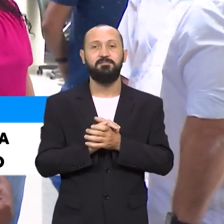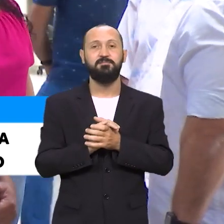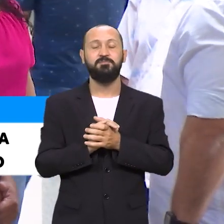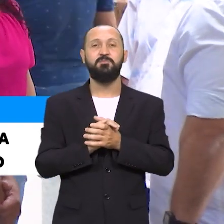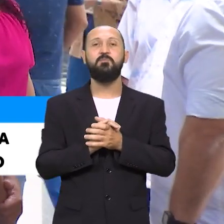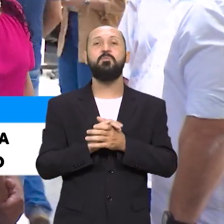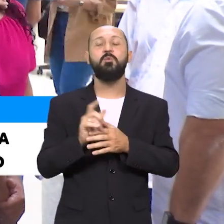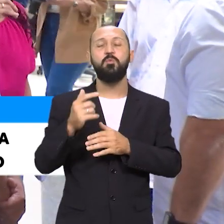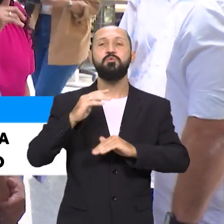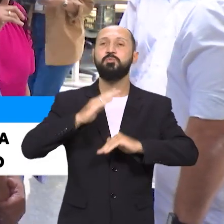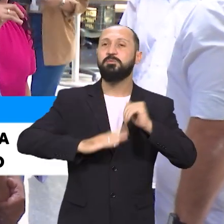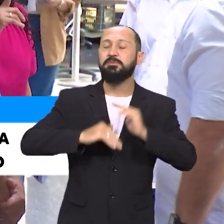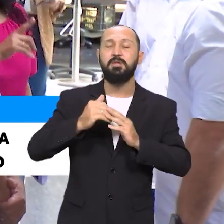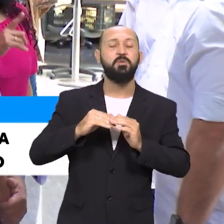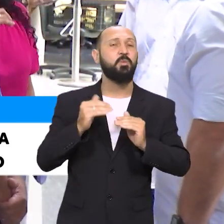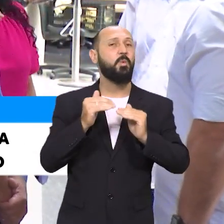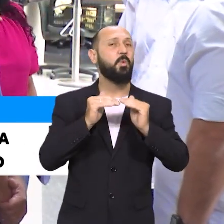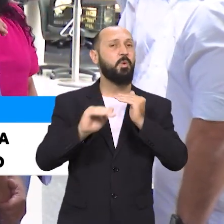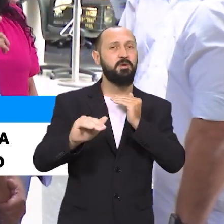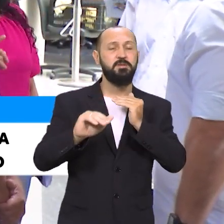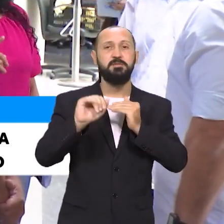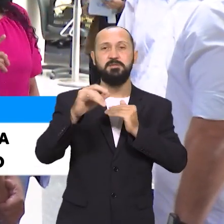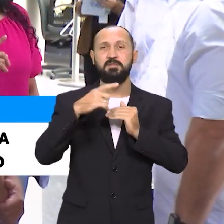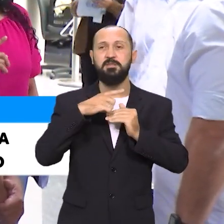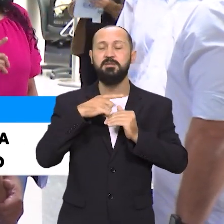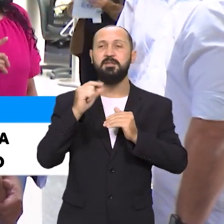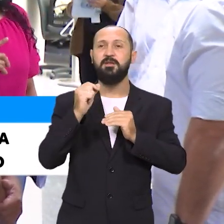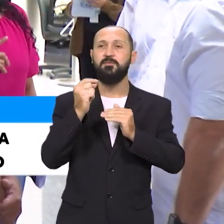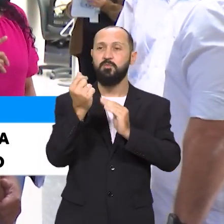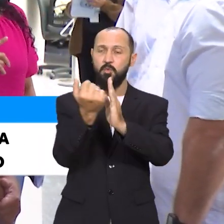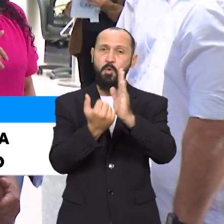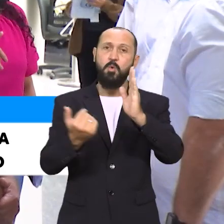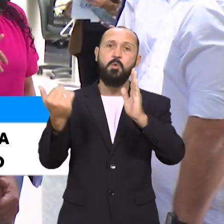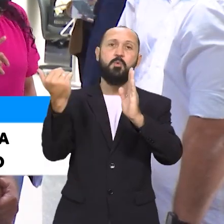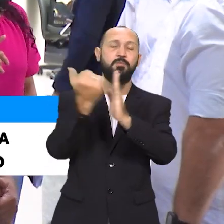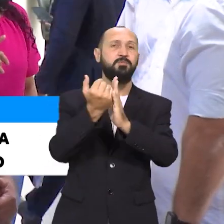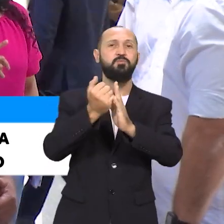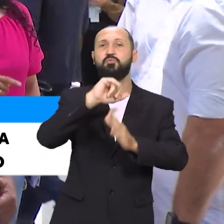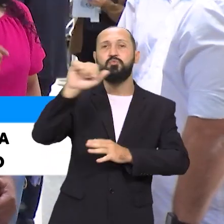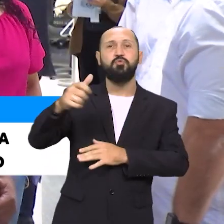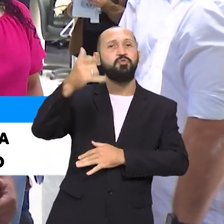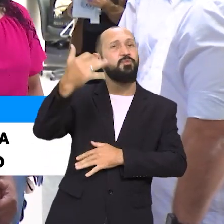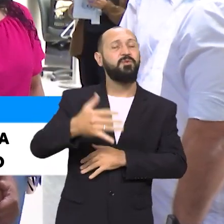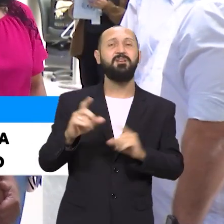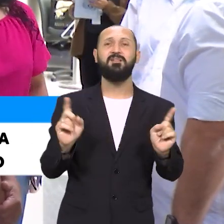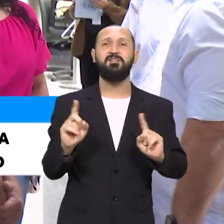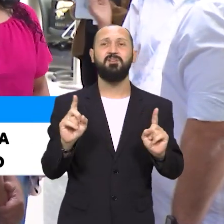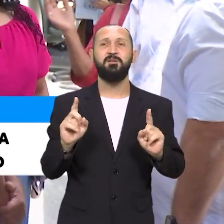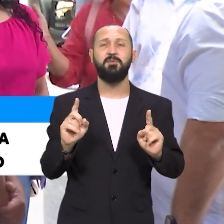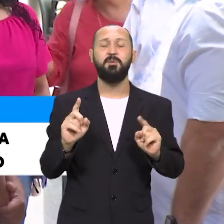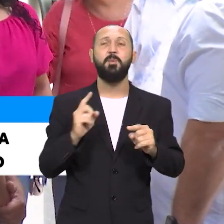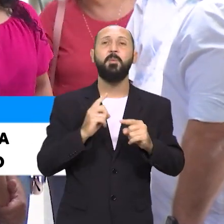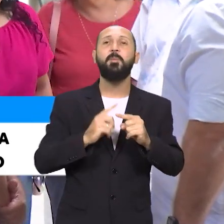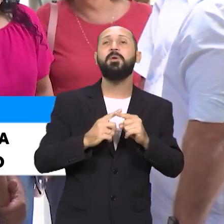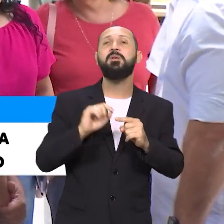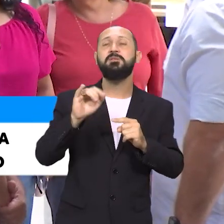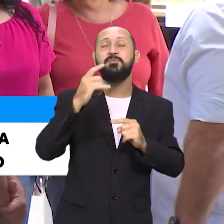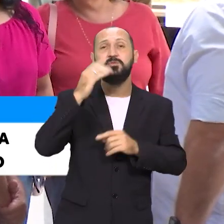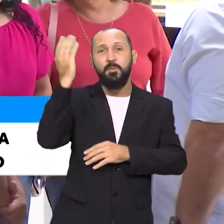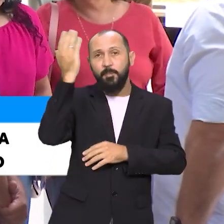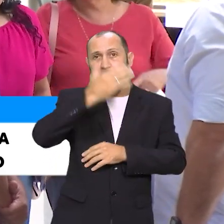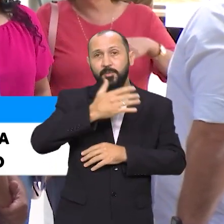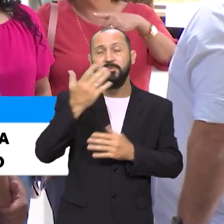os servidores não concordam. Se a gente teve um superávit dentro da CACEMES, não se justifica, a não ser que